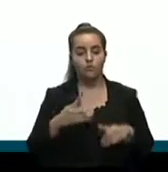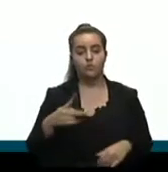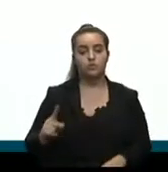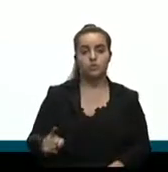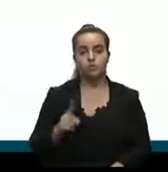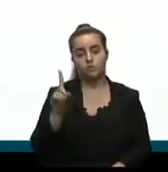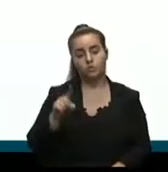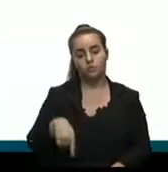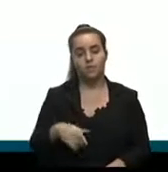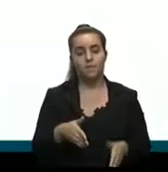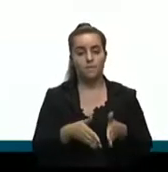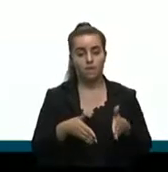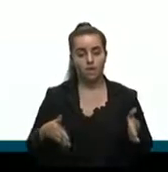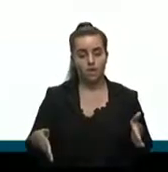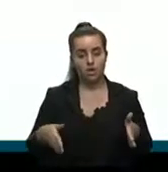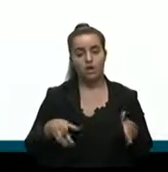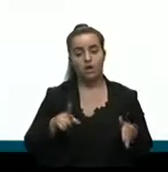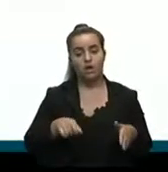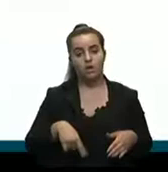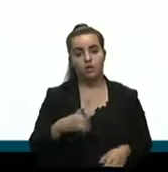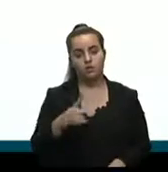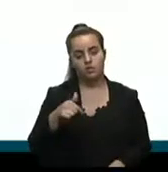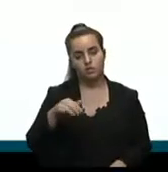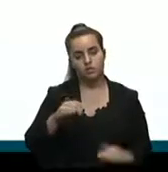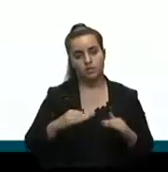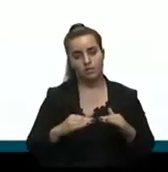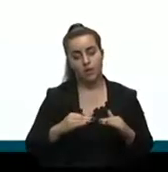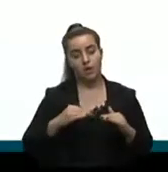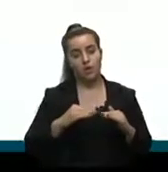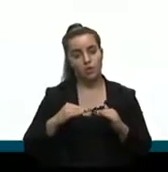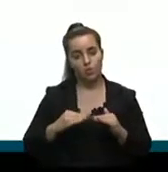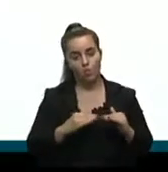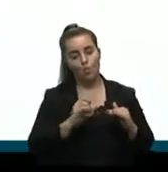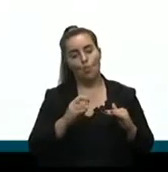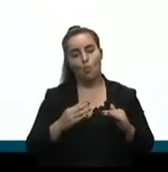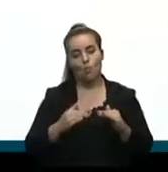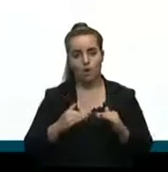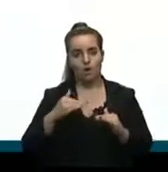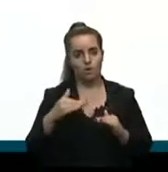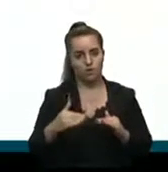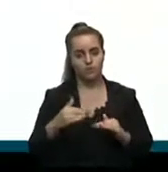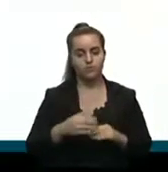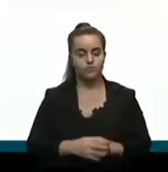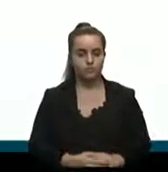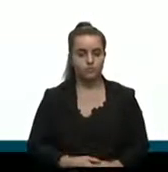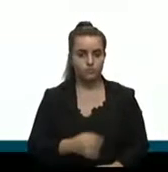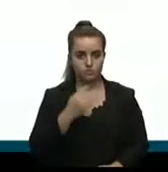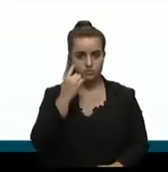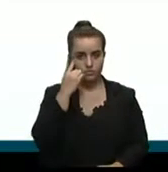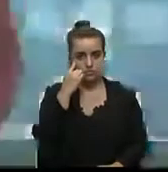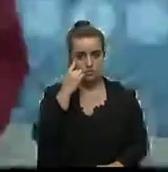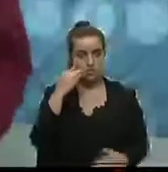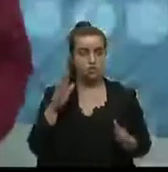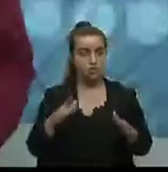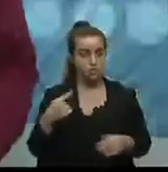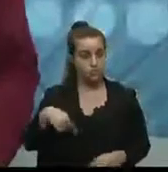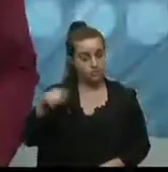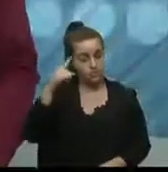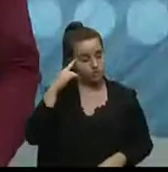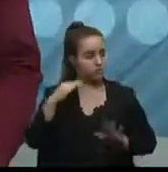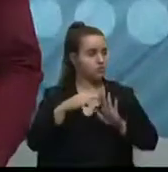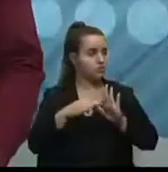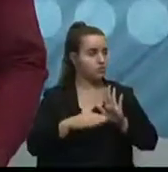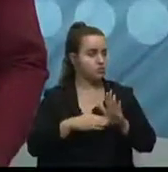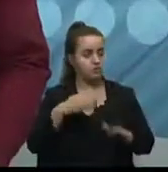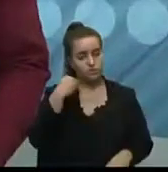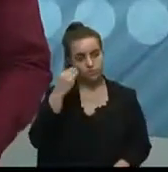é maior ou igual a 170 centímetros. Então, considerando aí os passos de